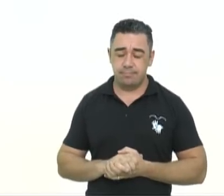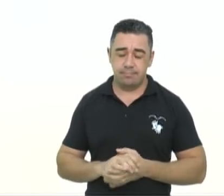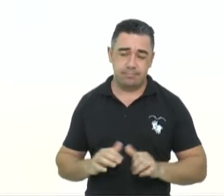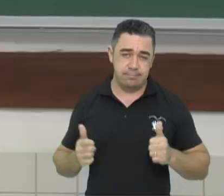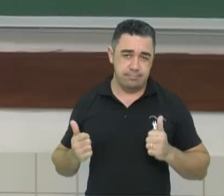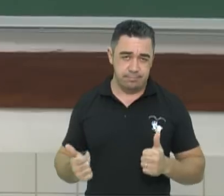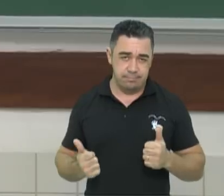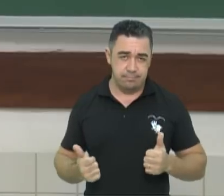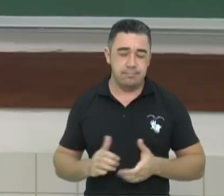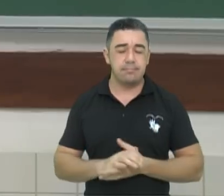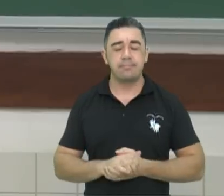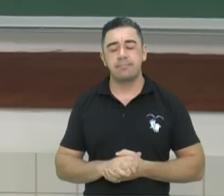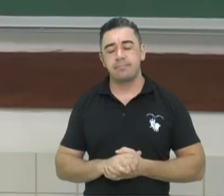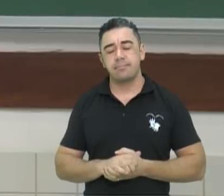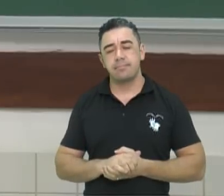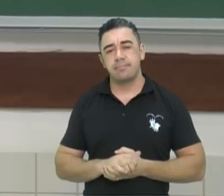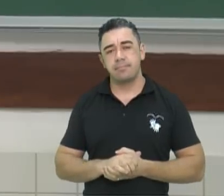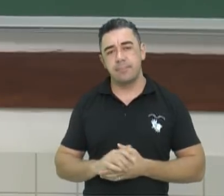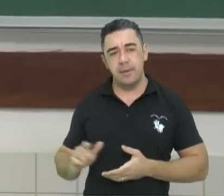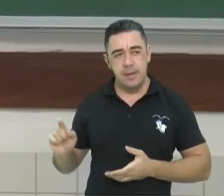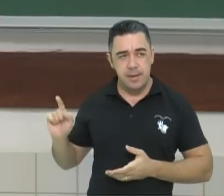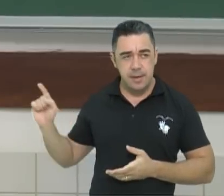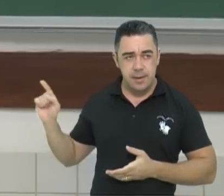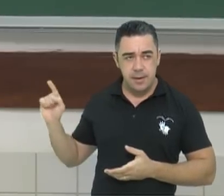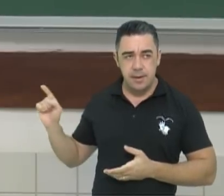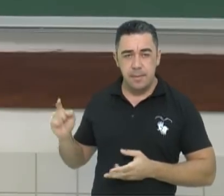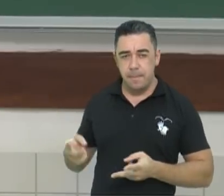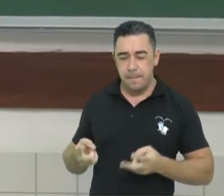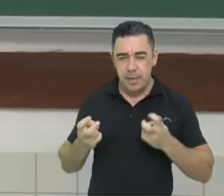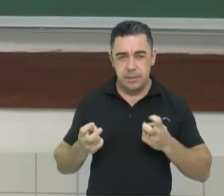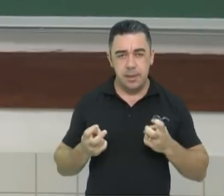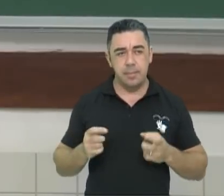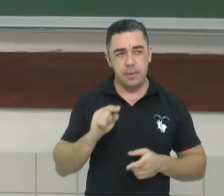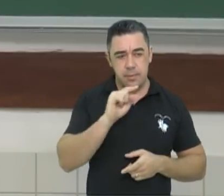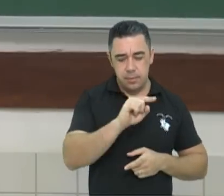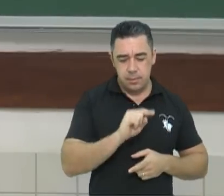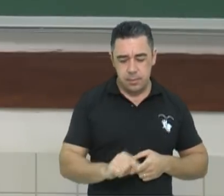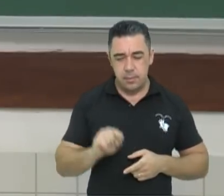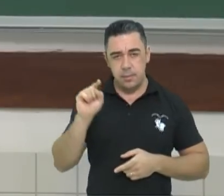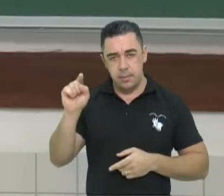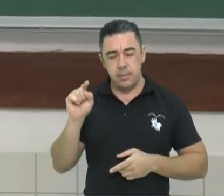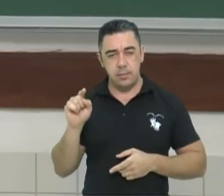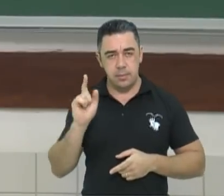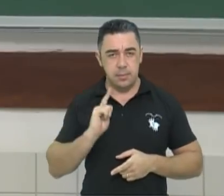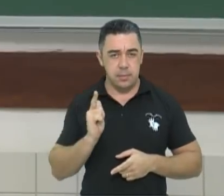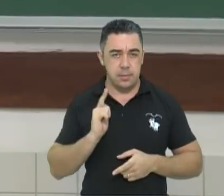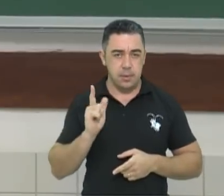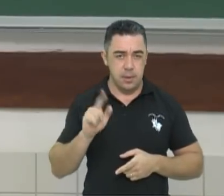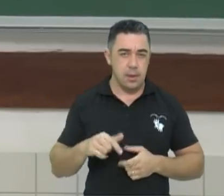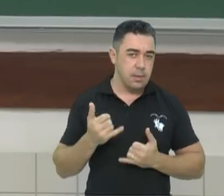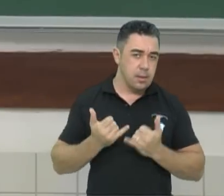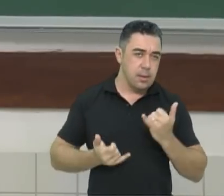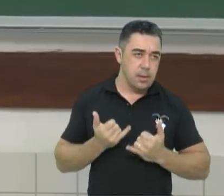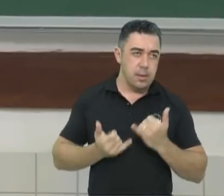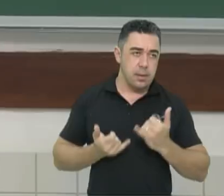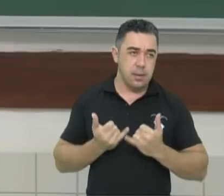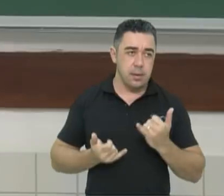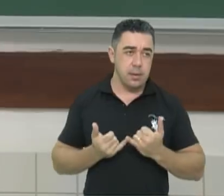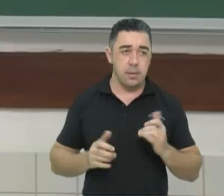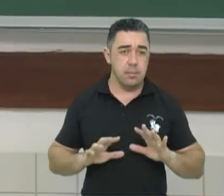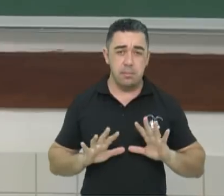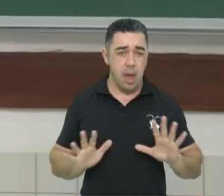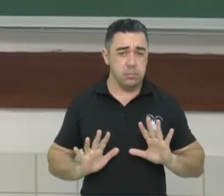lado, lado, né? Então, nesse caso, você observa aqui que a gente tem a semelhança, mas não